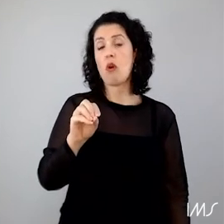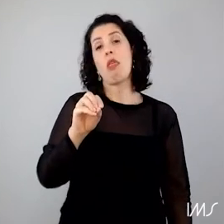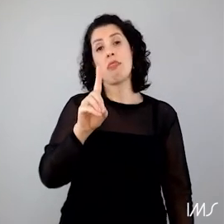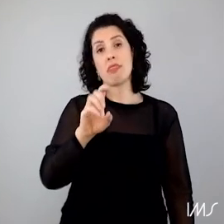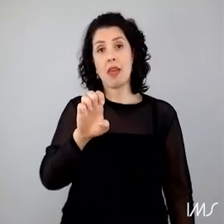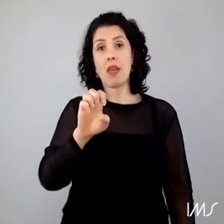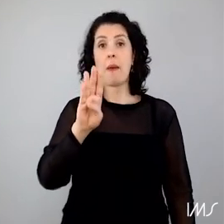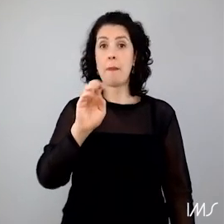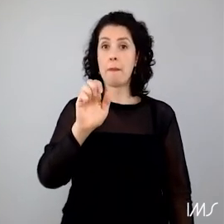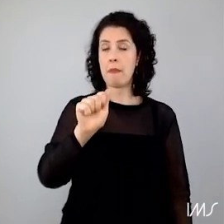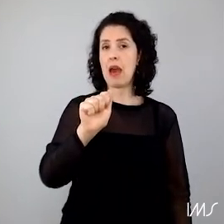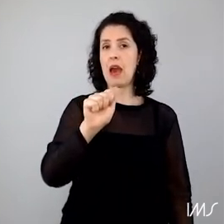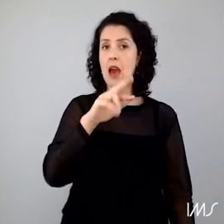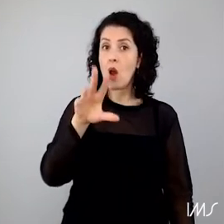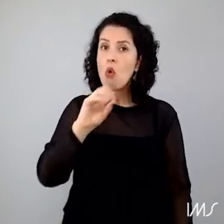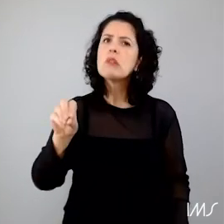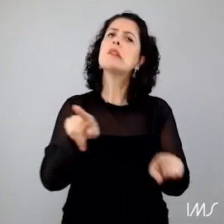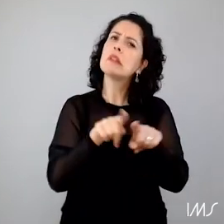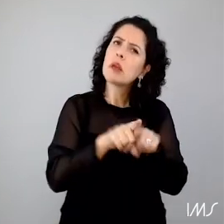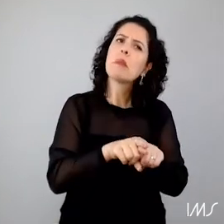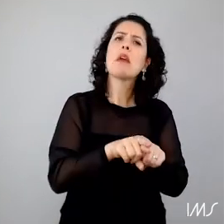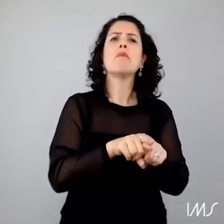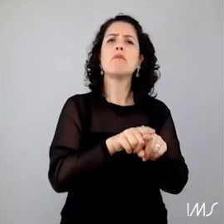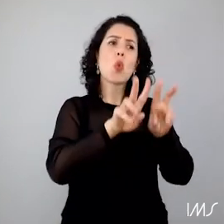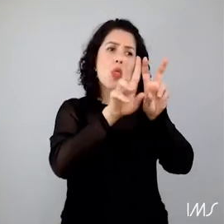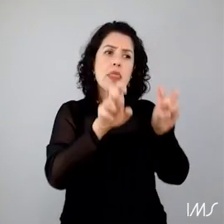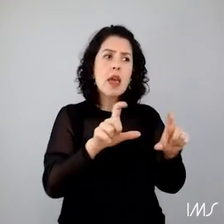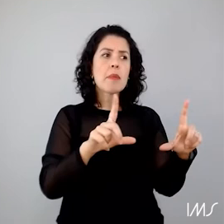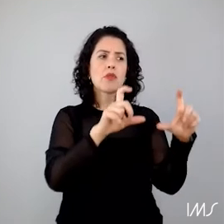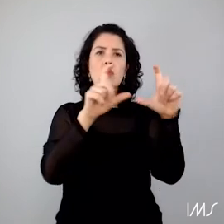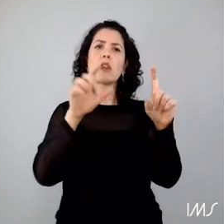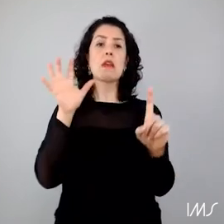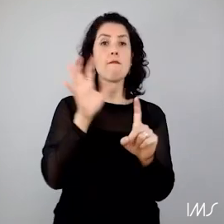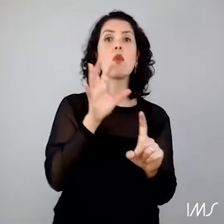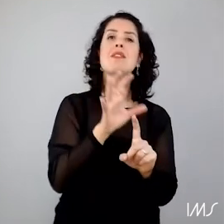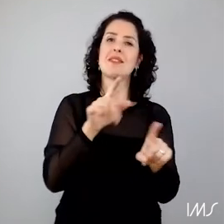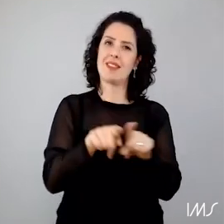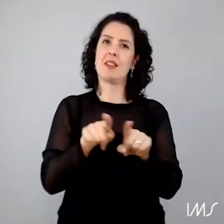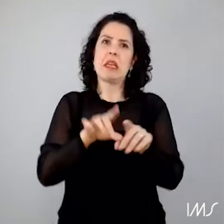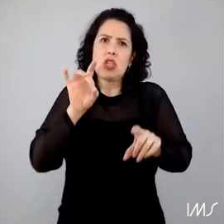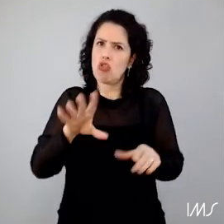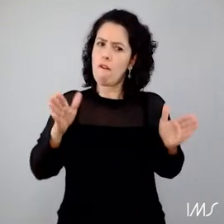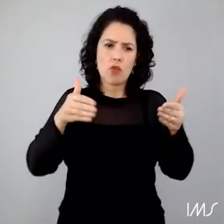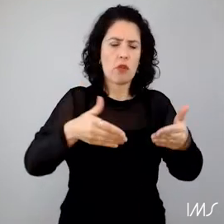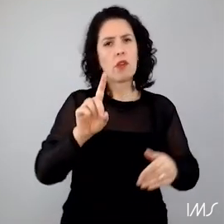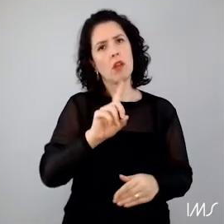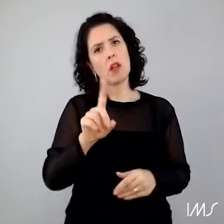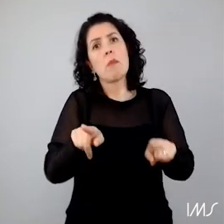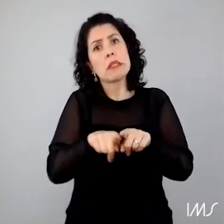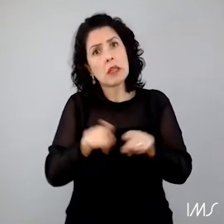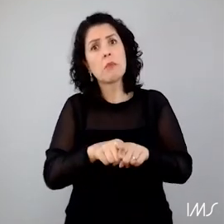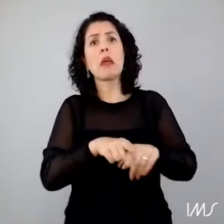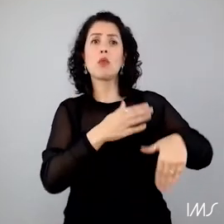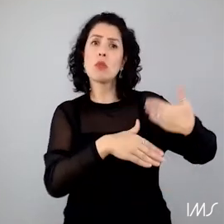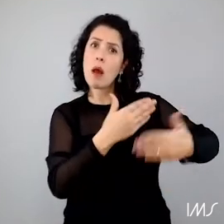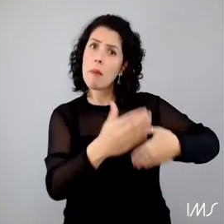esse campo e constrói com seu trabalho, sua crítica, uma verdadeira renovação em termos de linguagem.